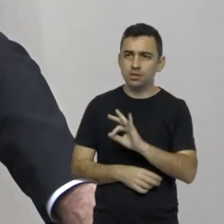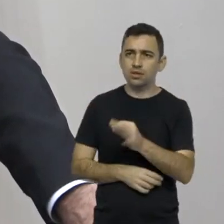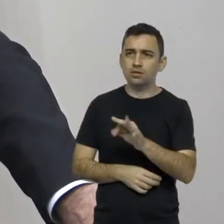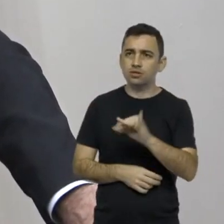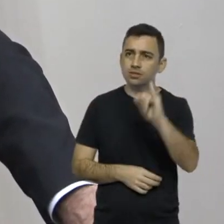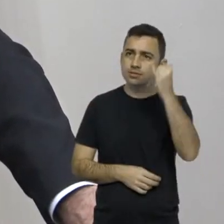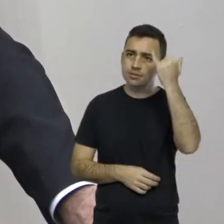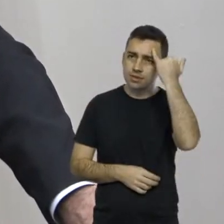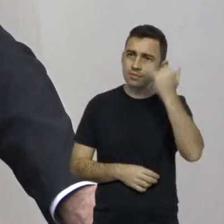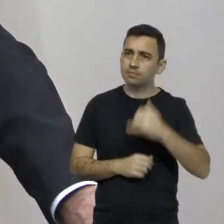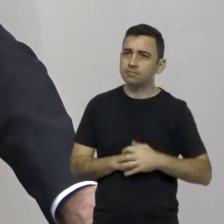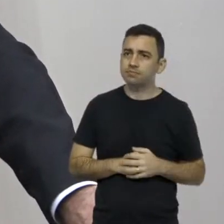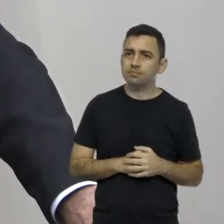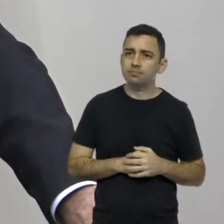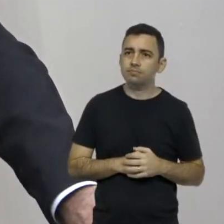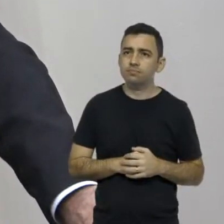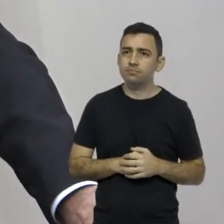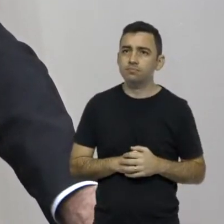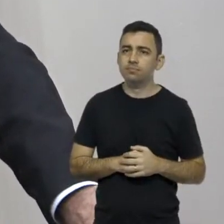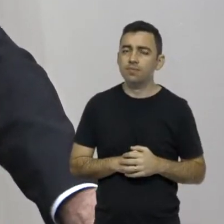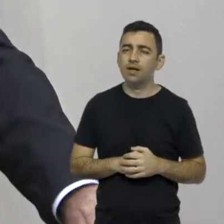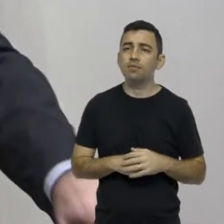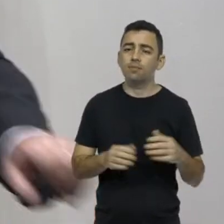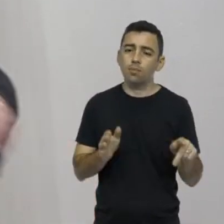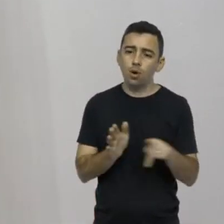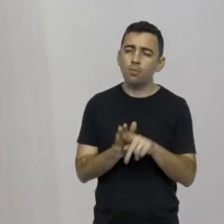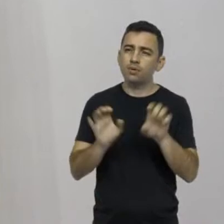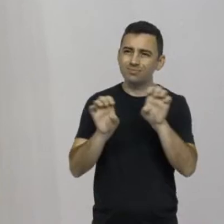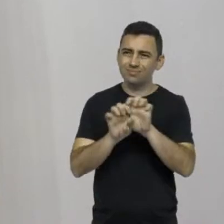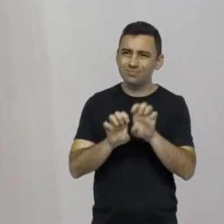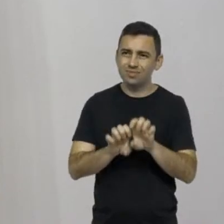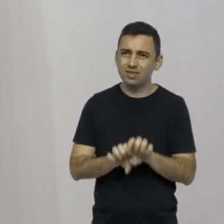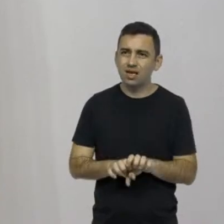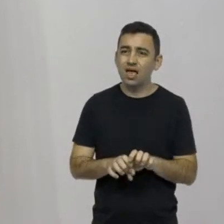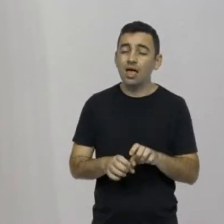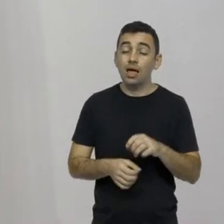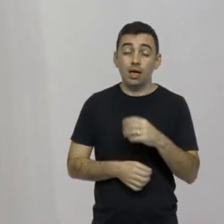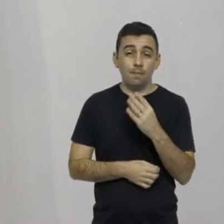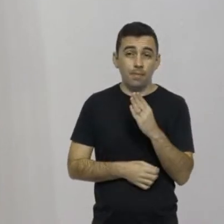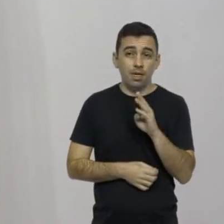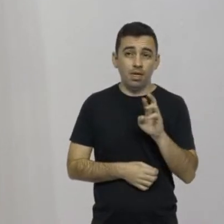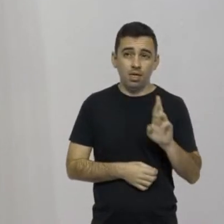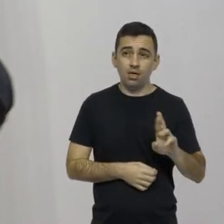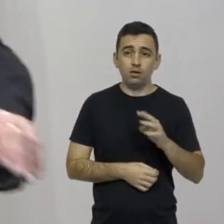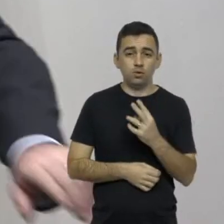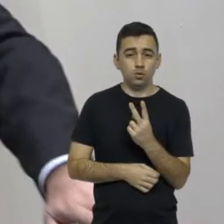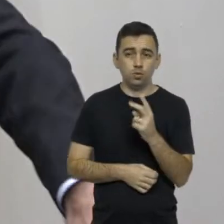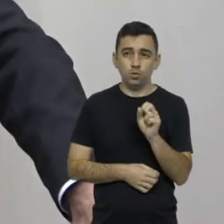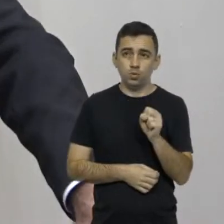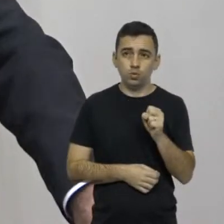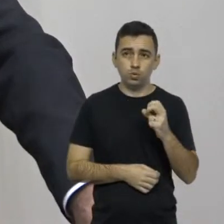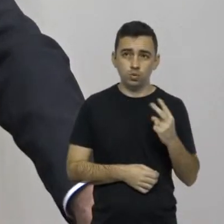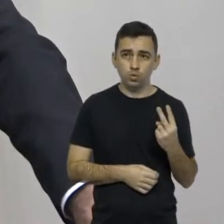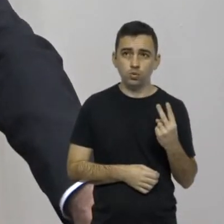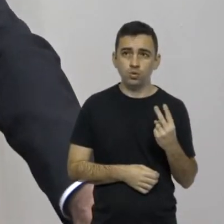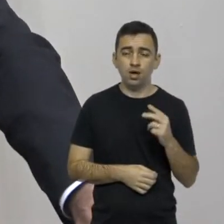de infraestrutura. A BR-282, que é a